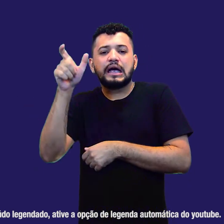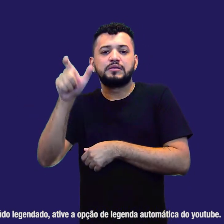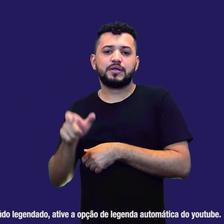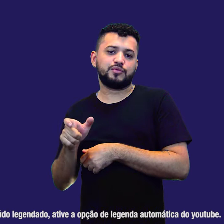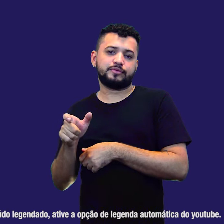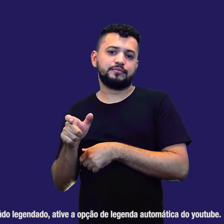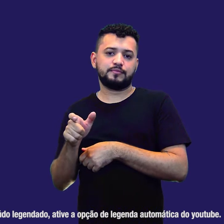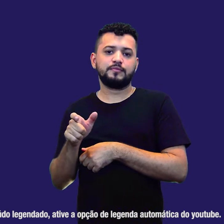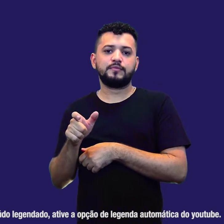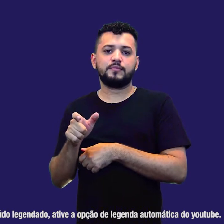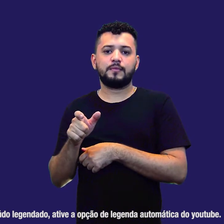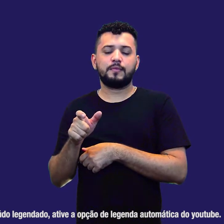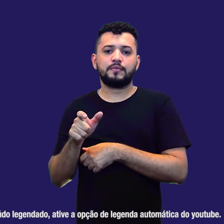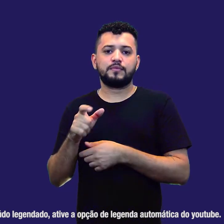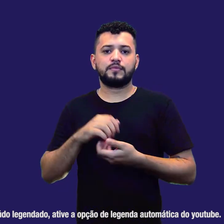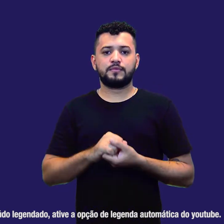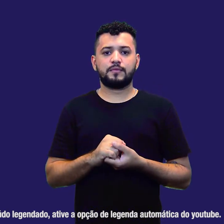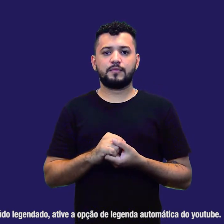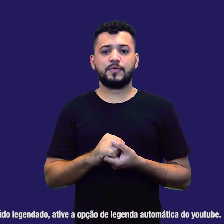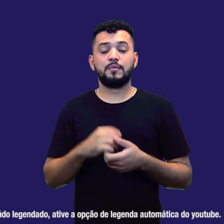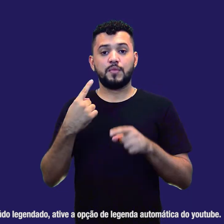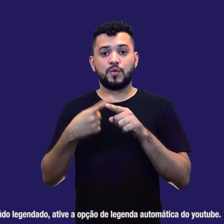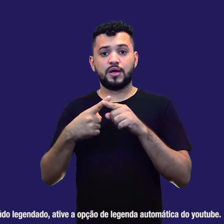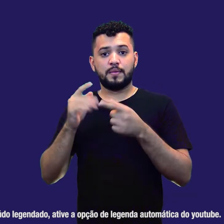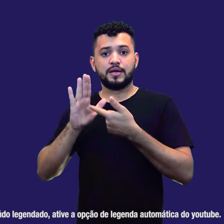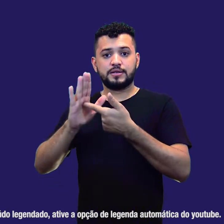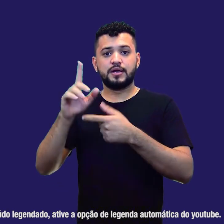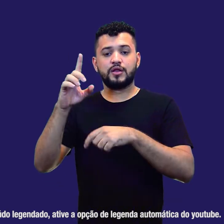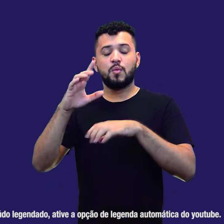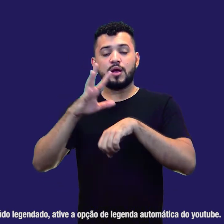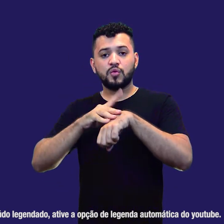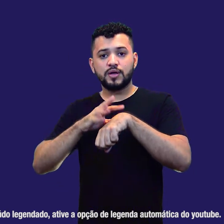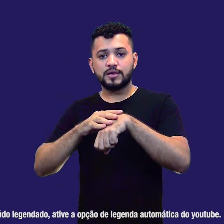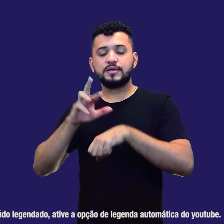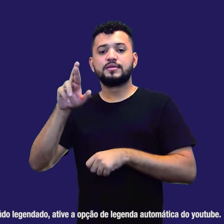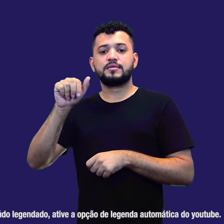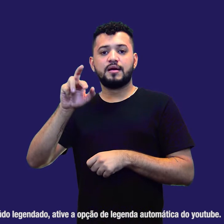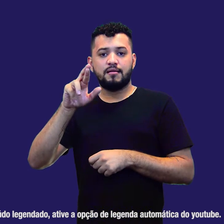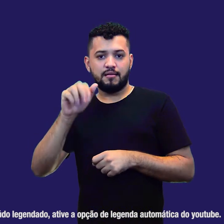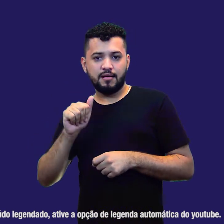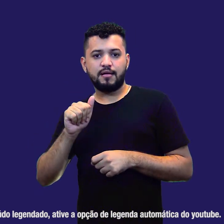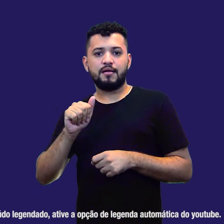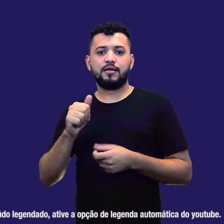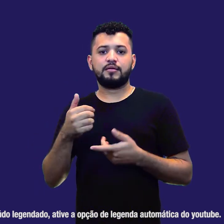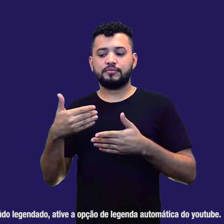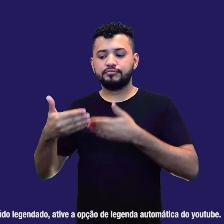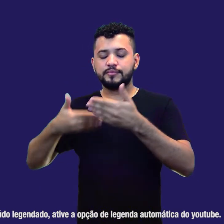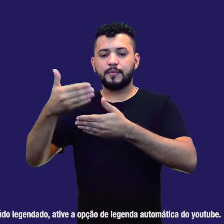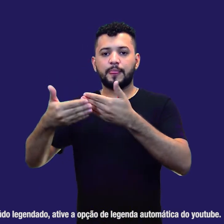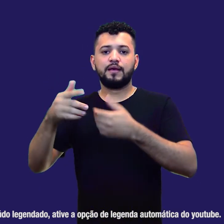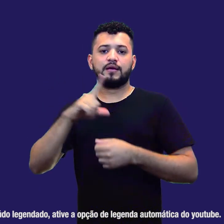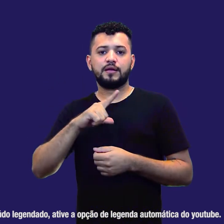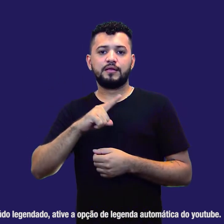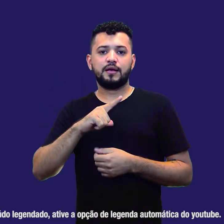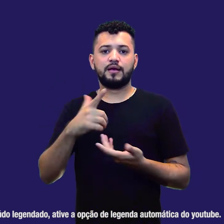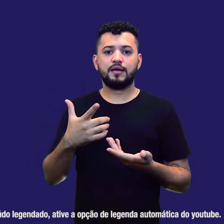te dar um exemplo de mucopolissacaridose, que é uma doença rara, degenerativa e progressiva que atinge a